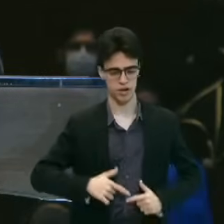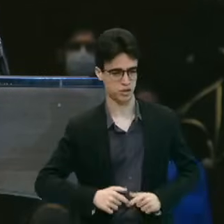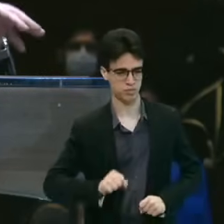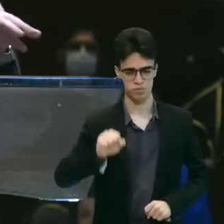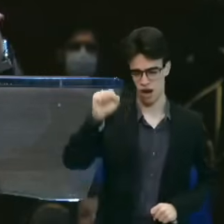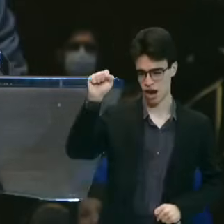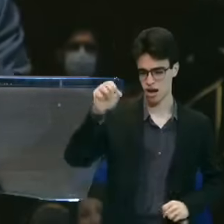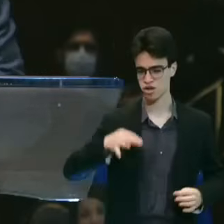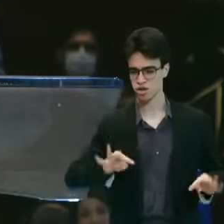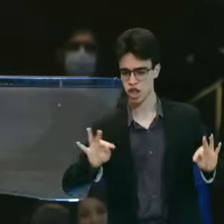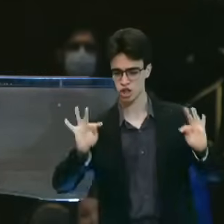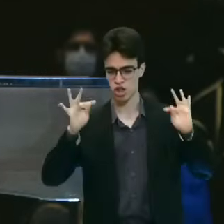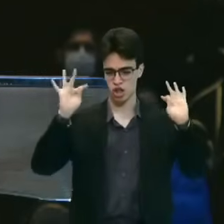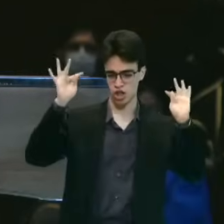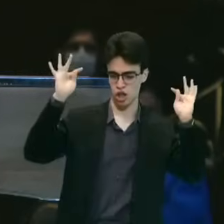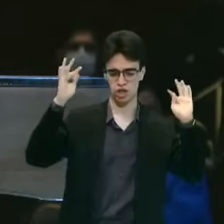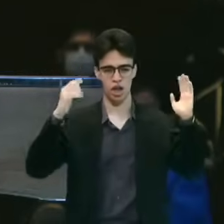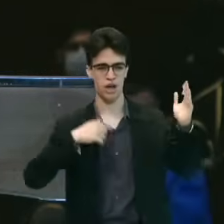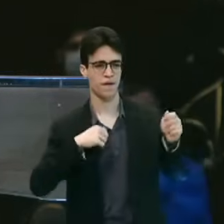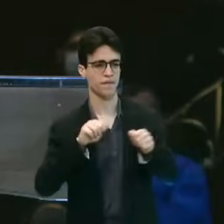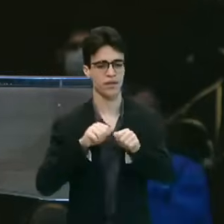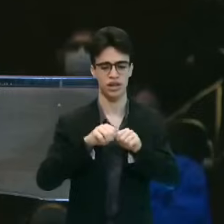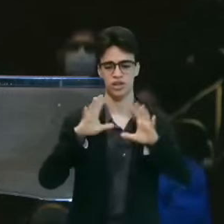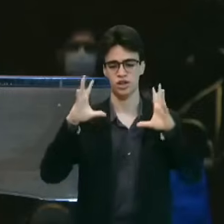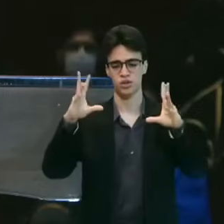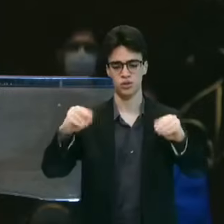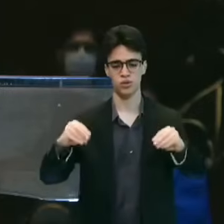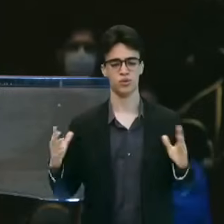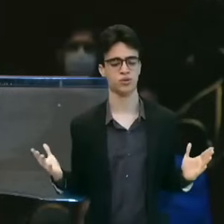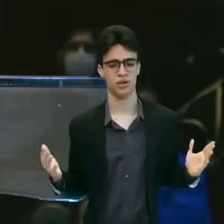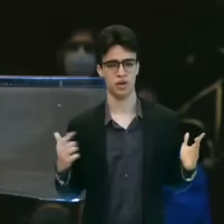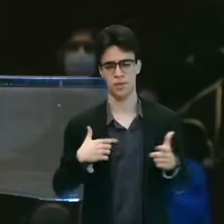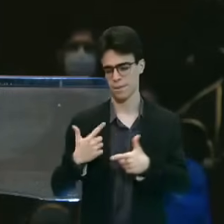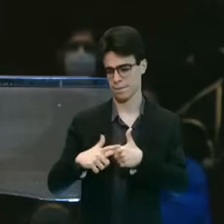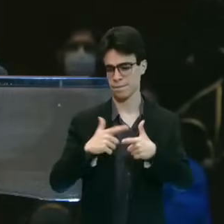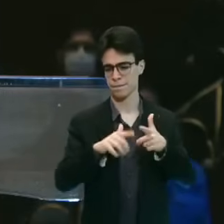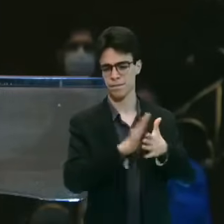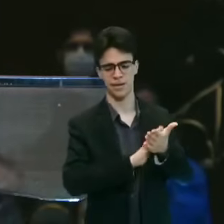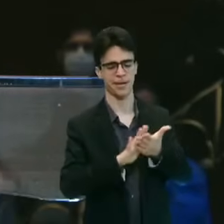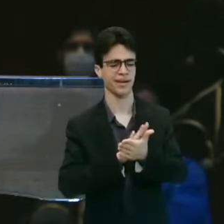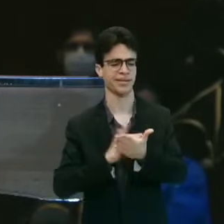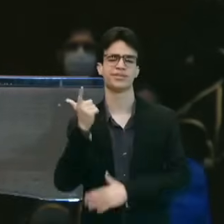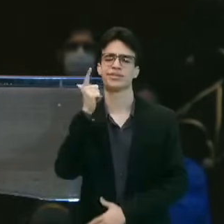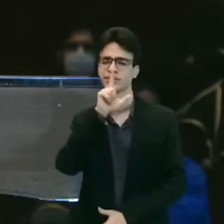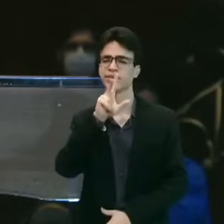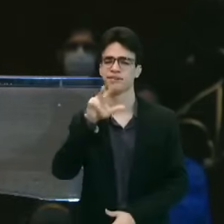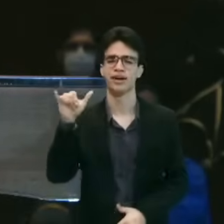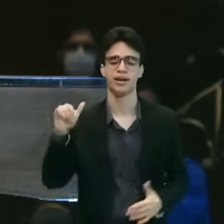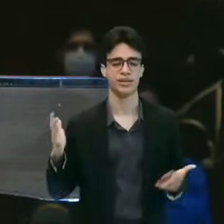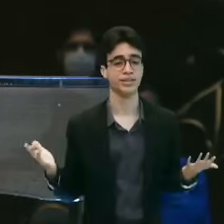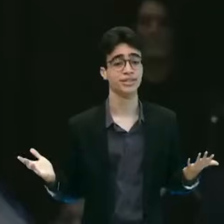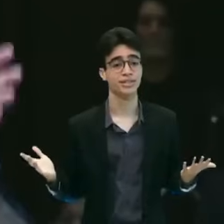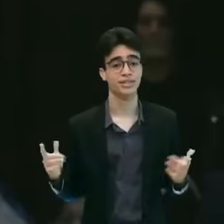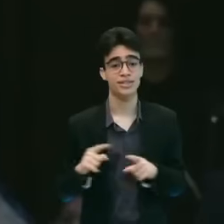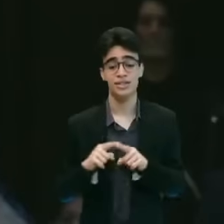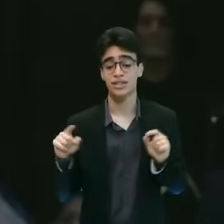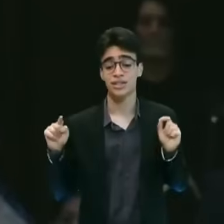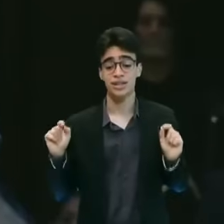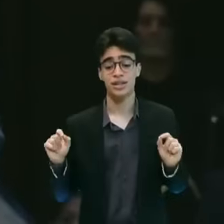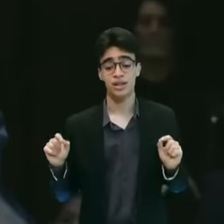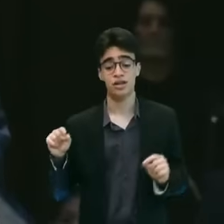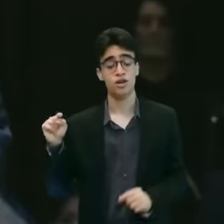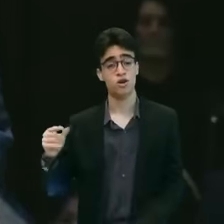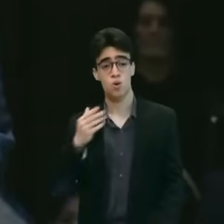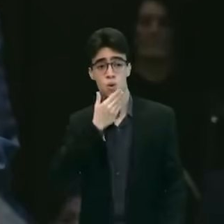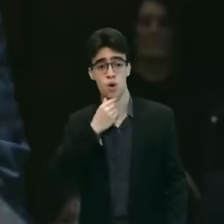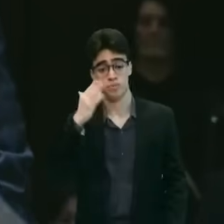a tecnologia, tem isso, tem aquilo, ele faz o que ele quiser, não tem problema e vai dar tudo certo. Um homem tão